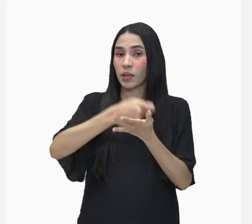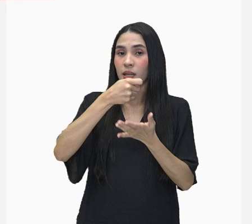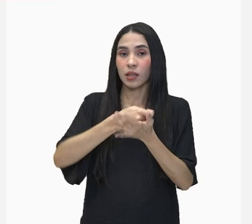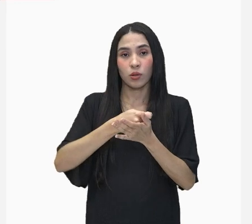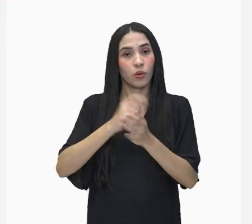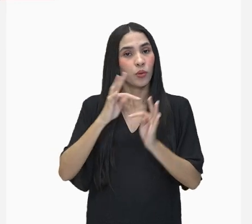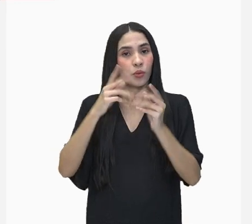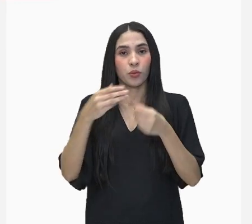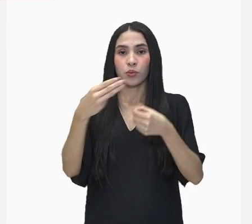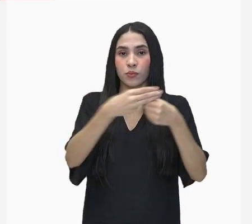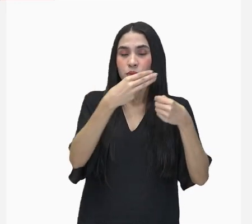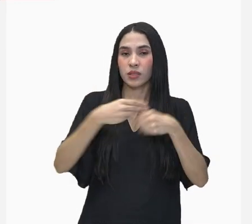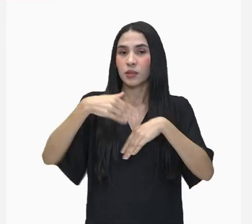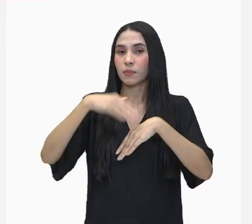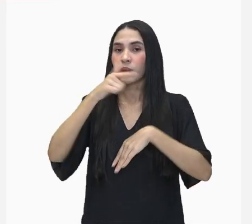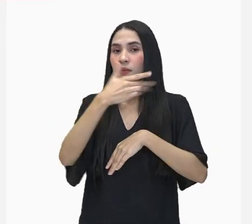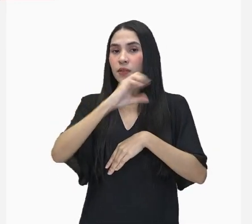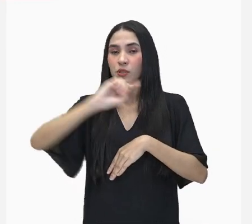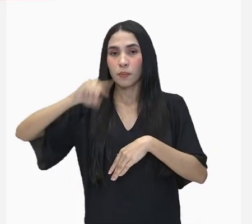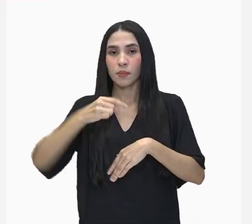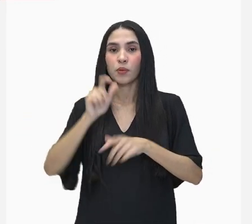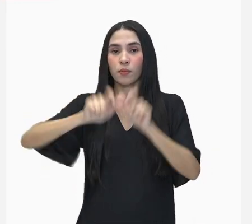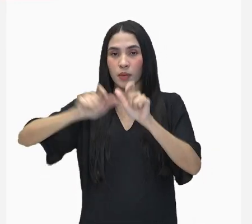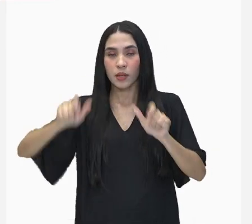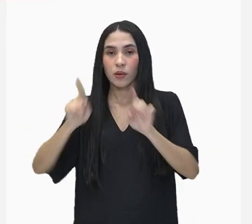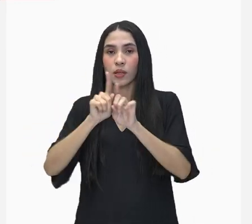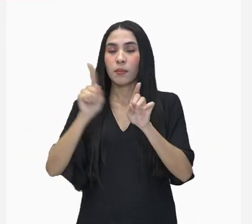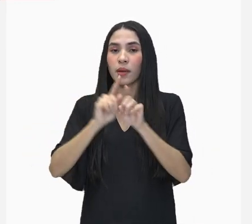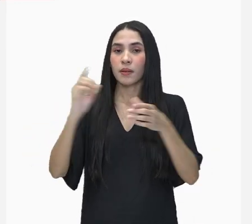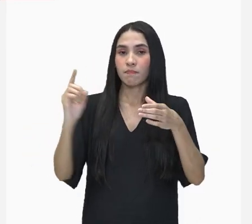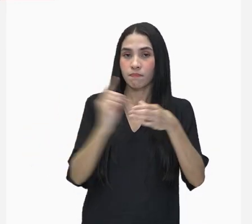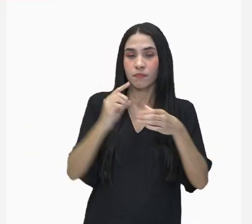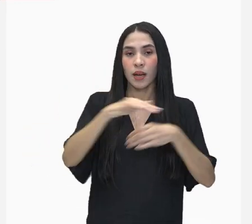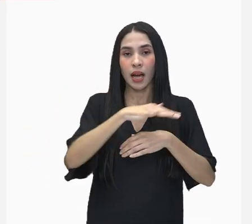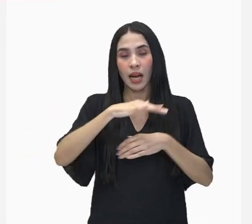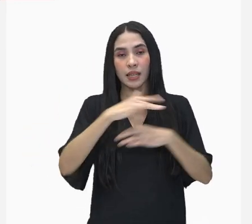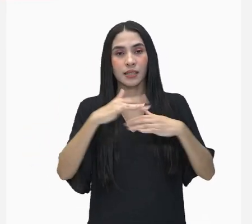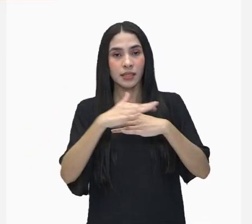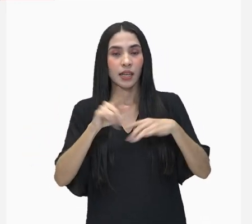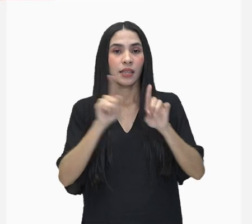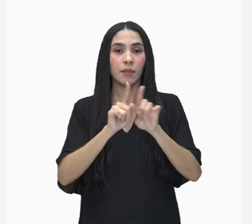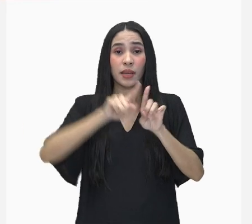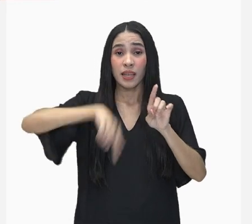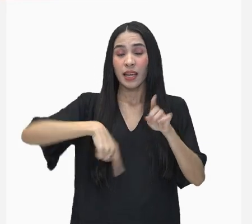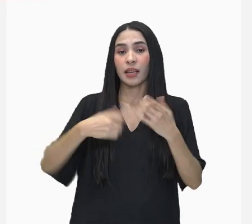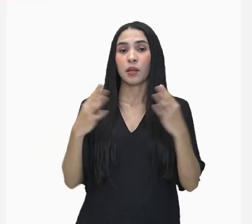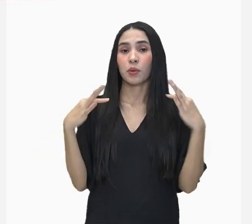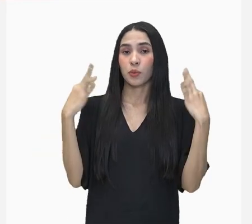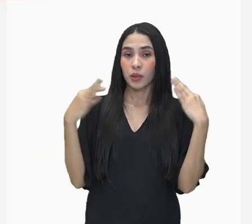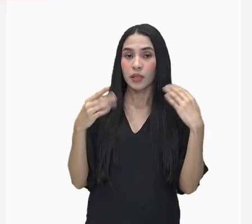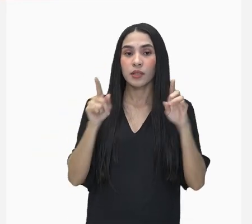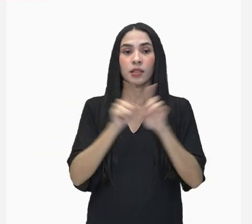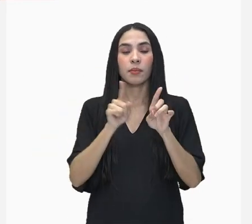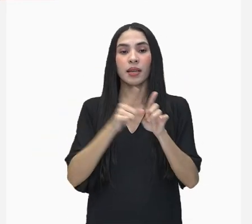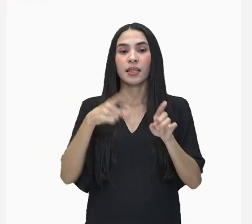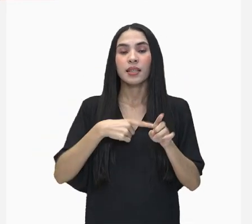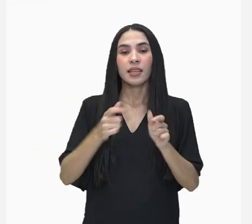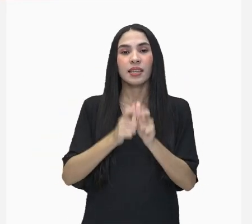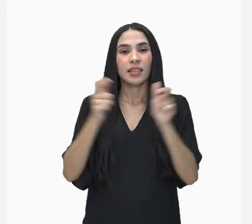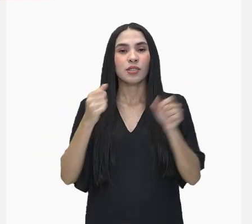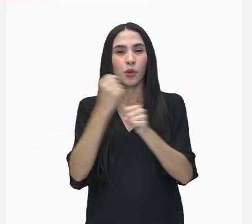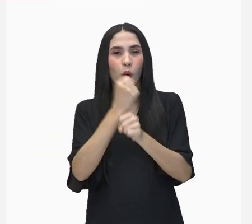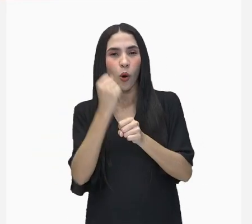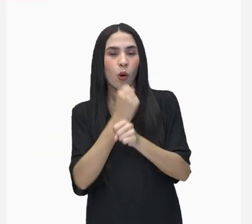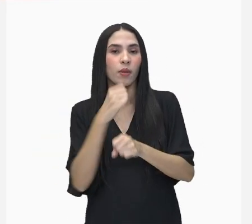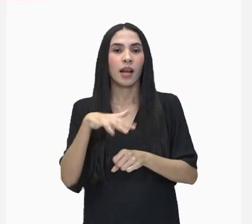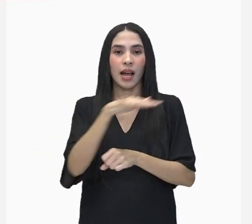municípios que têm mais de 20 mil habitantes, que fazem parte das regiões metropolitanas, que são turísticos e que têm grandes obras que colocam o